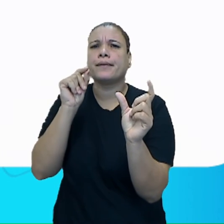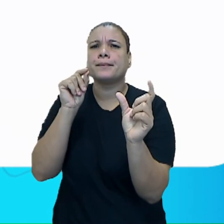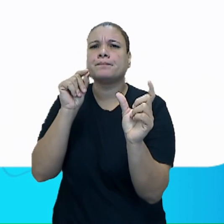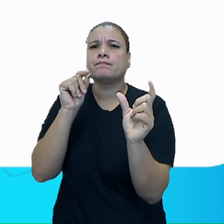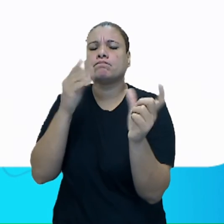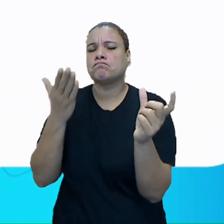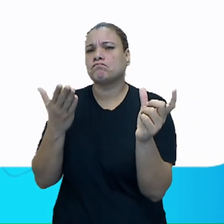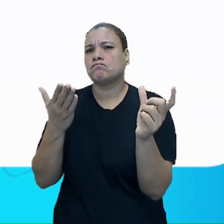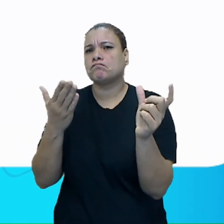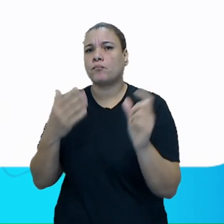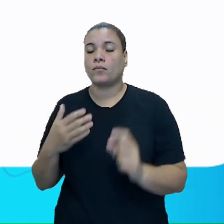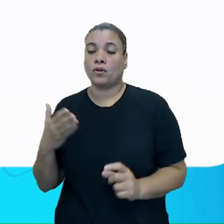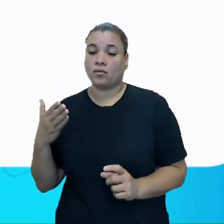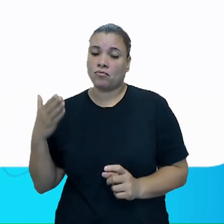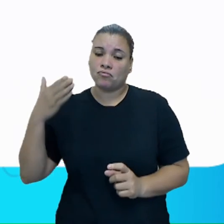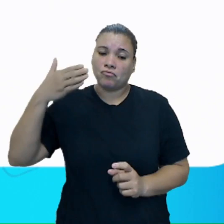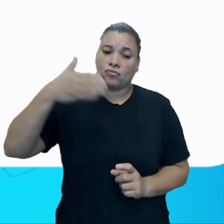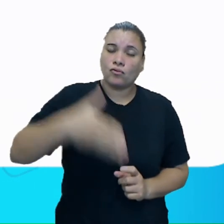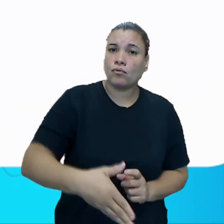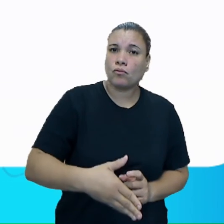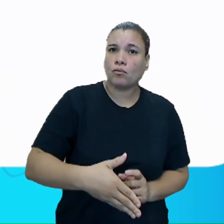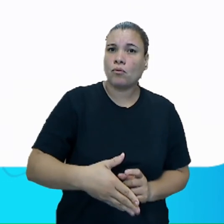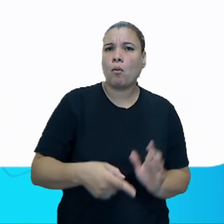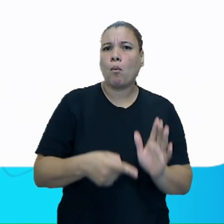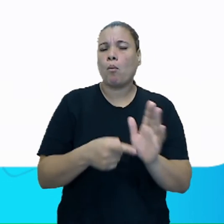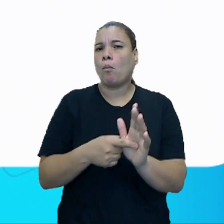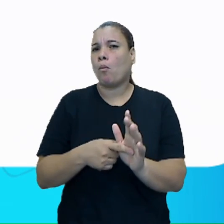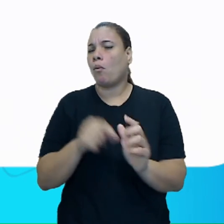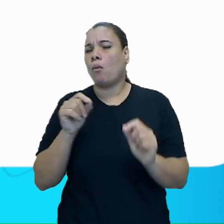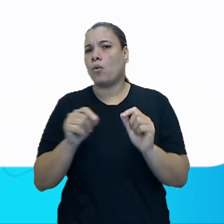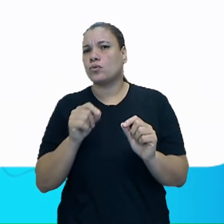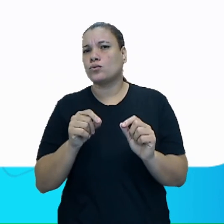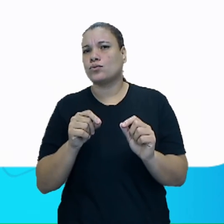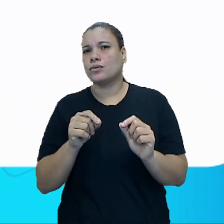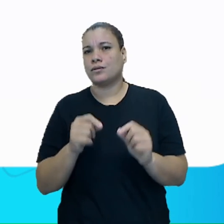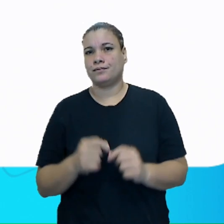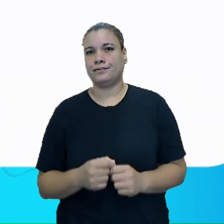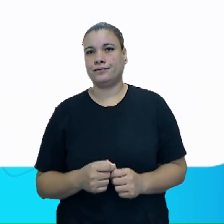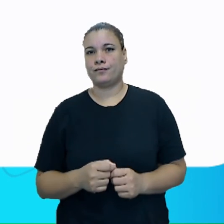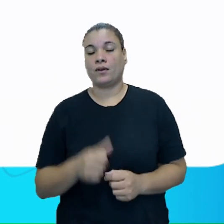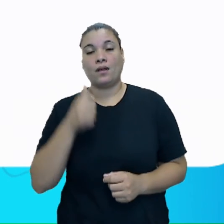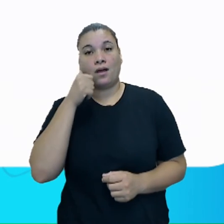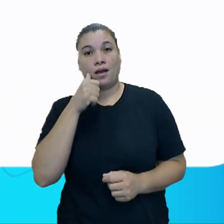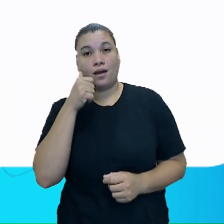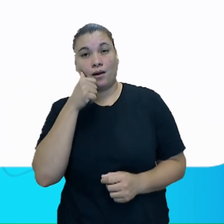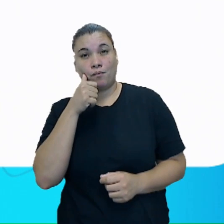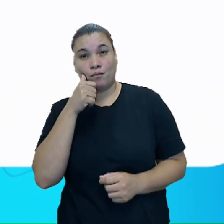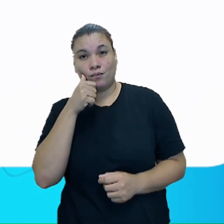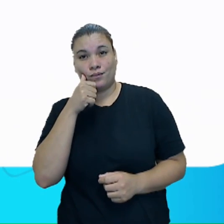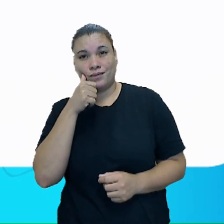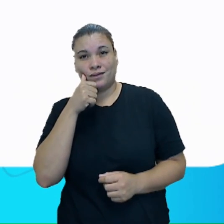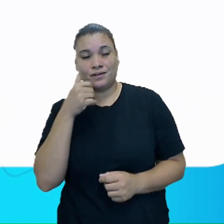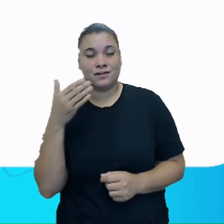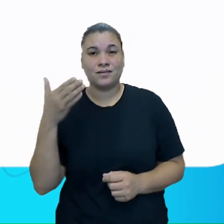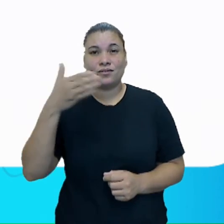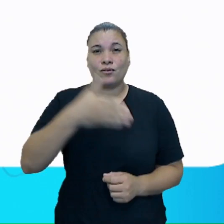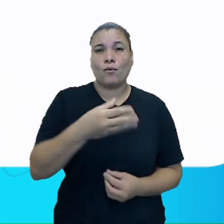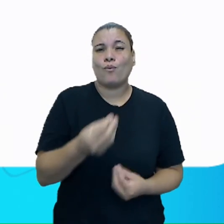chegou aqui expressa a maneira como a Yara chegou, não é mesmo? E cansada é